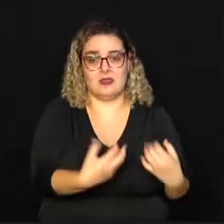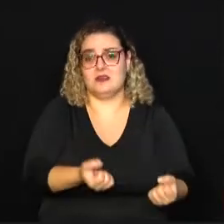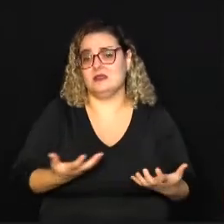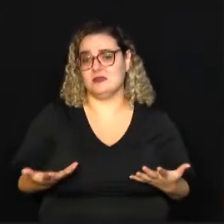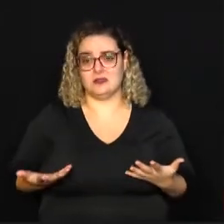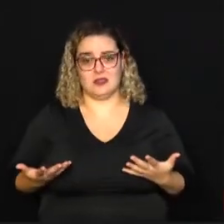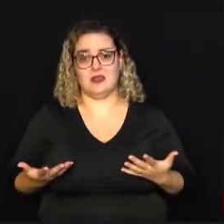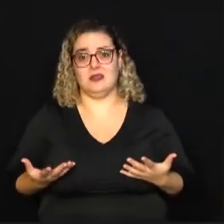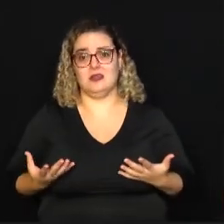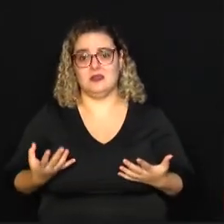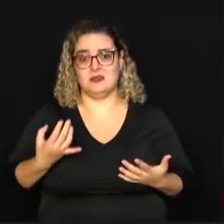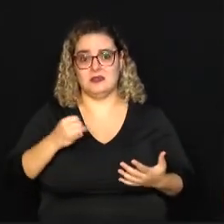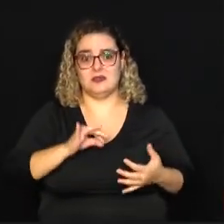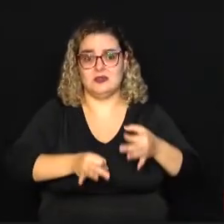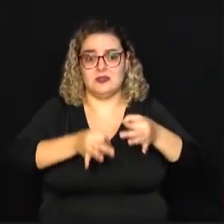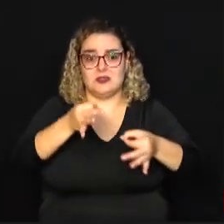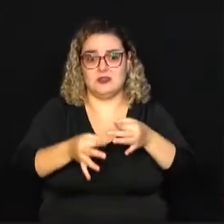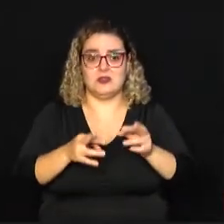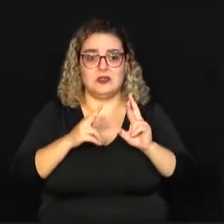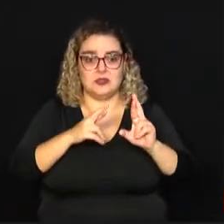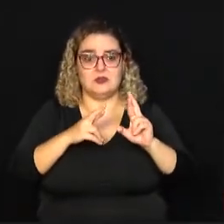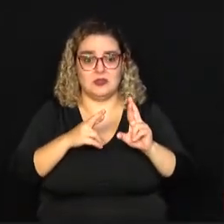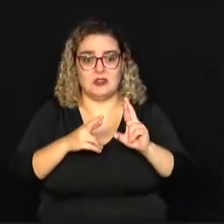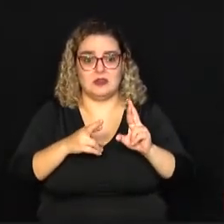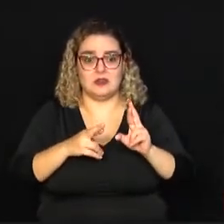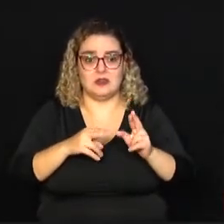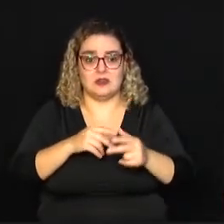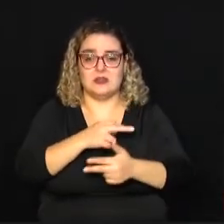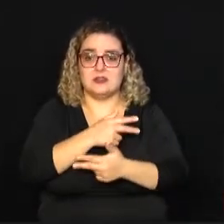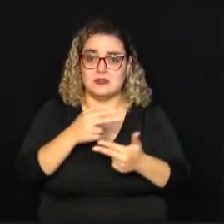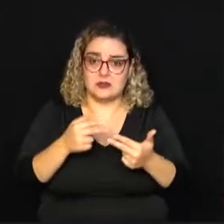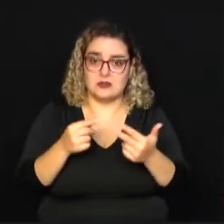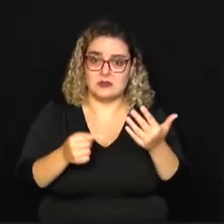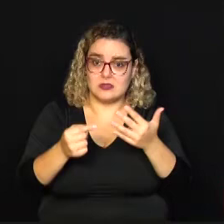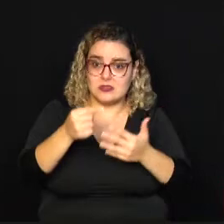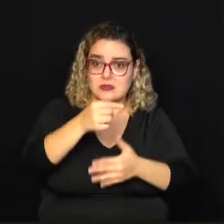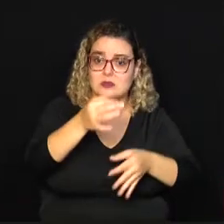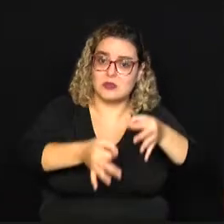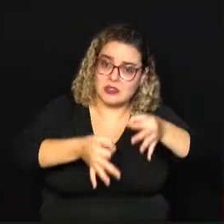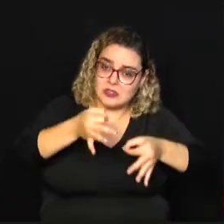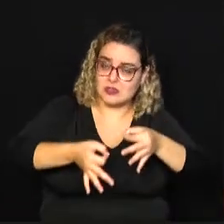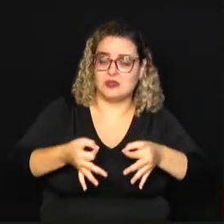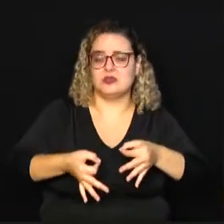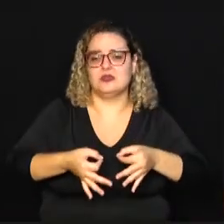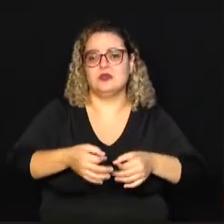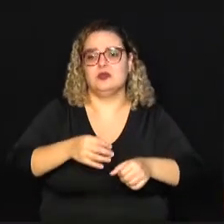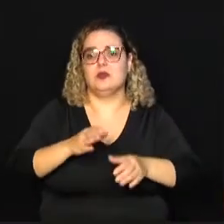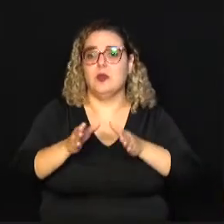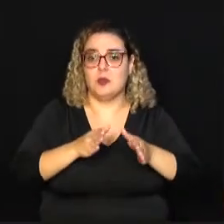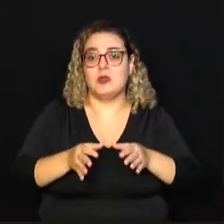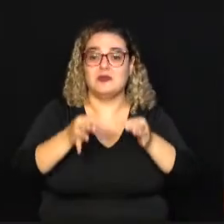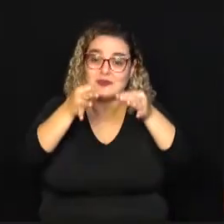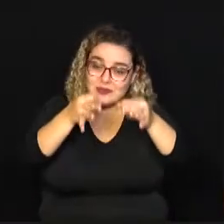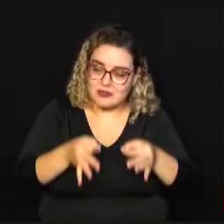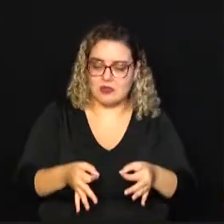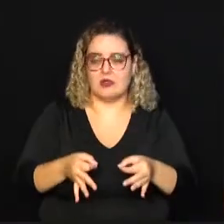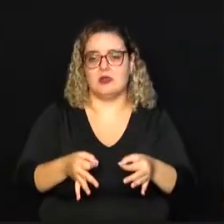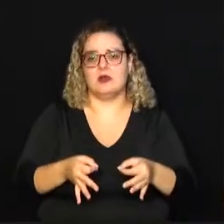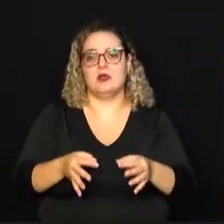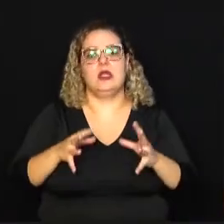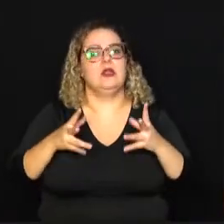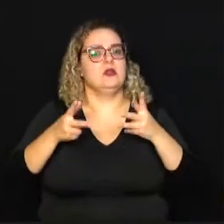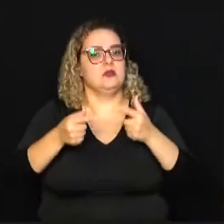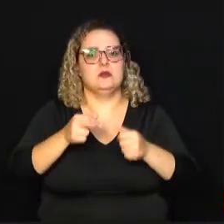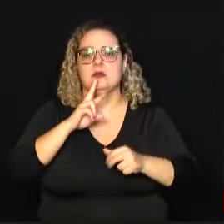isso não for julgado aqui, eu espero que essas questões possam ser julgadas aqui pela justiça no tempo certo, e essas pessoas possam responder por